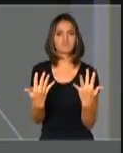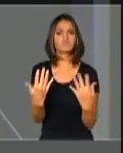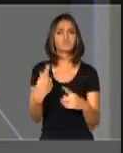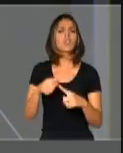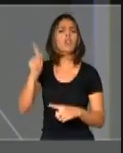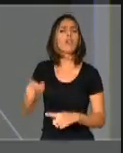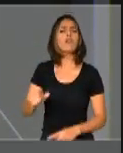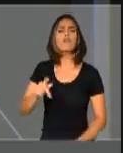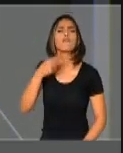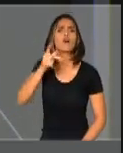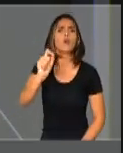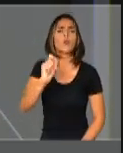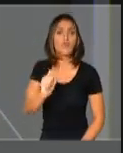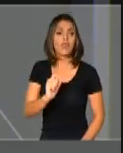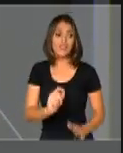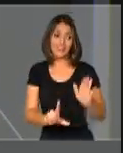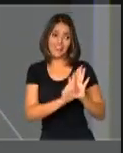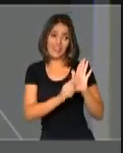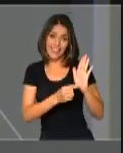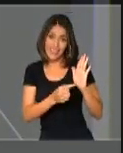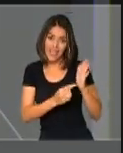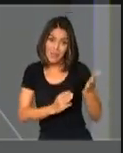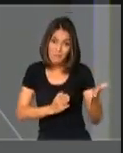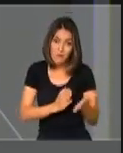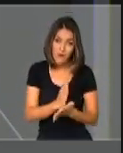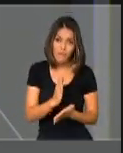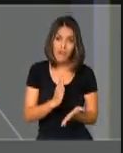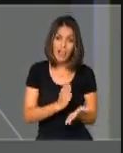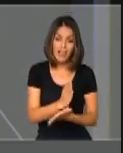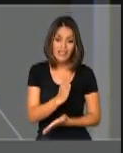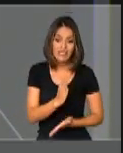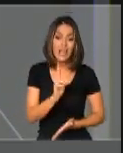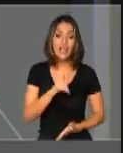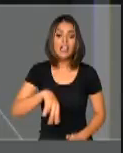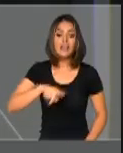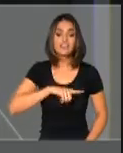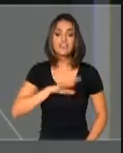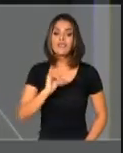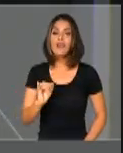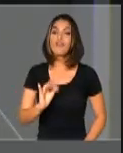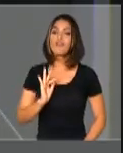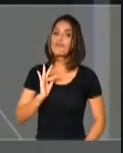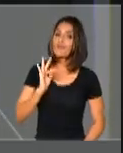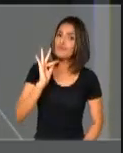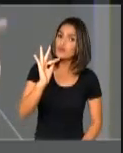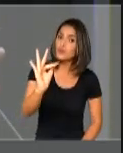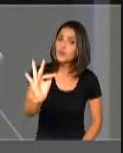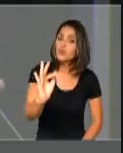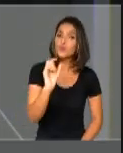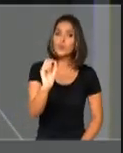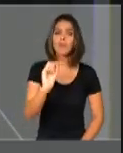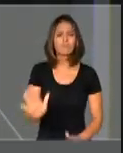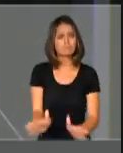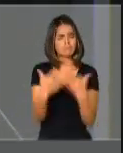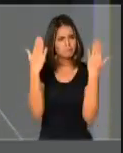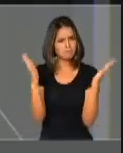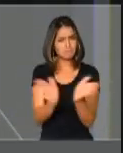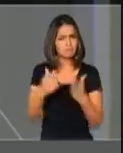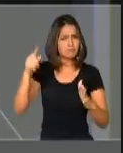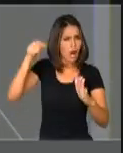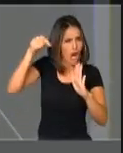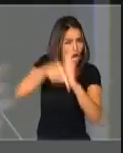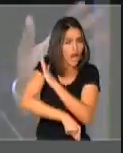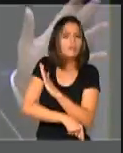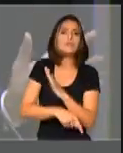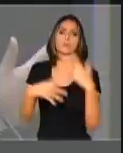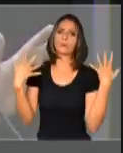ele quis dizer que, se a reforma for aprovada, nós teremos um tempo, no futuro breve, de muita miséria e de